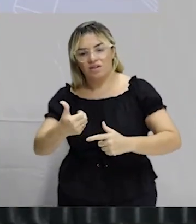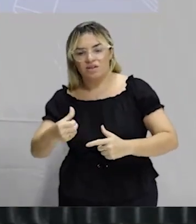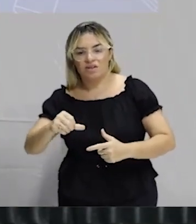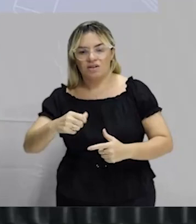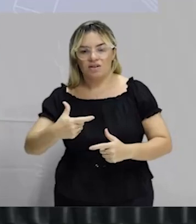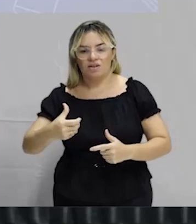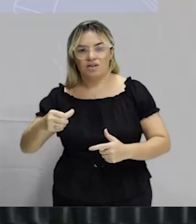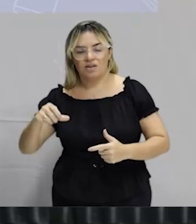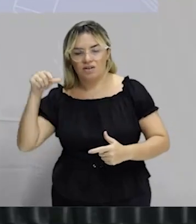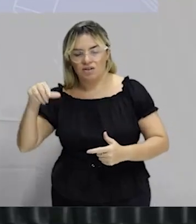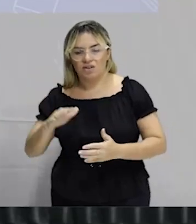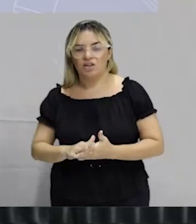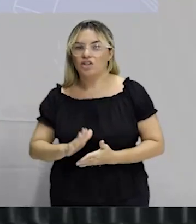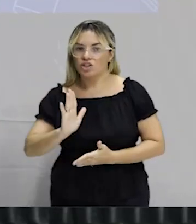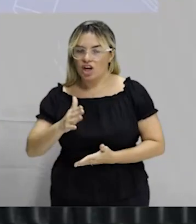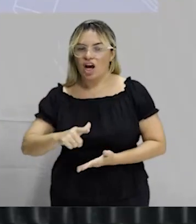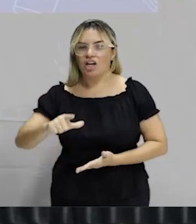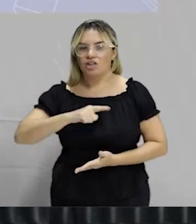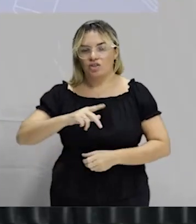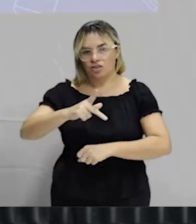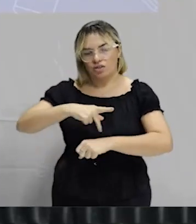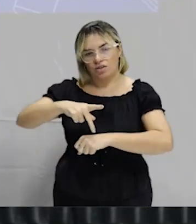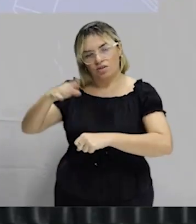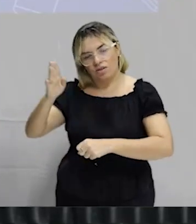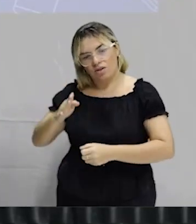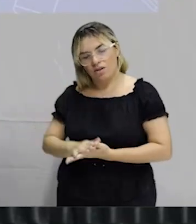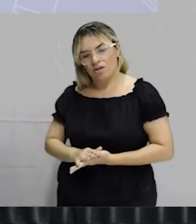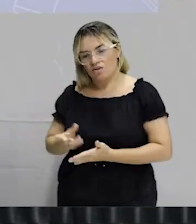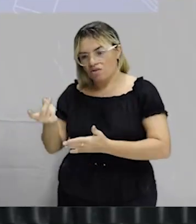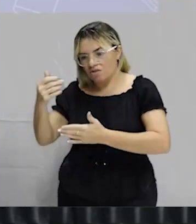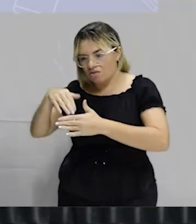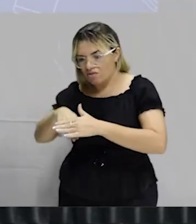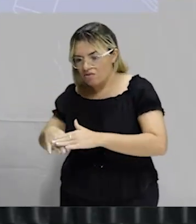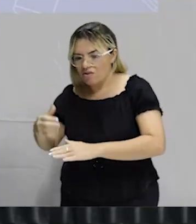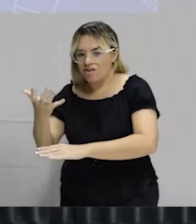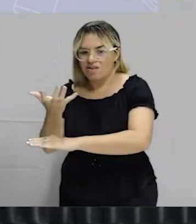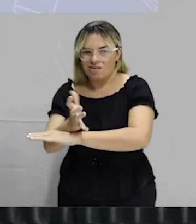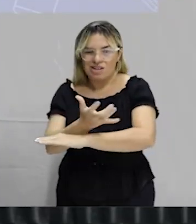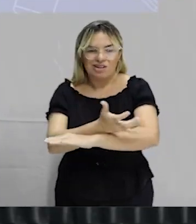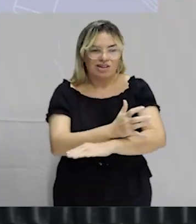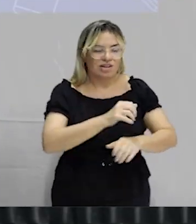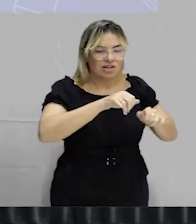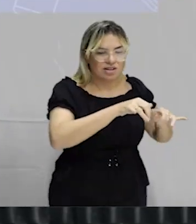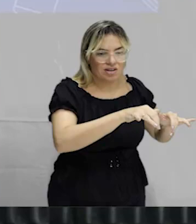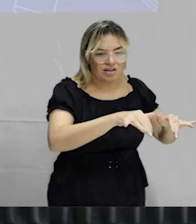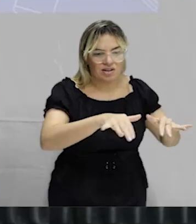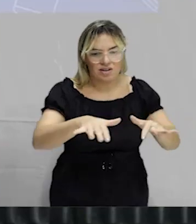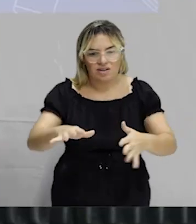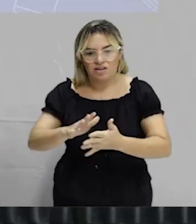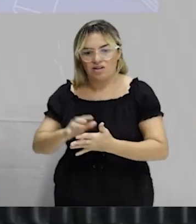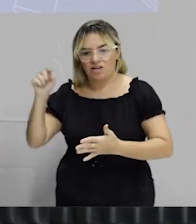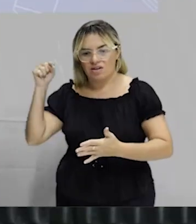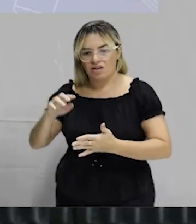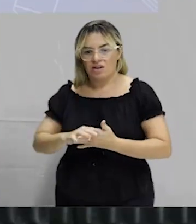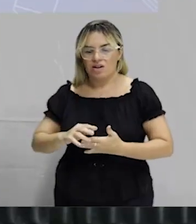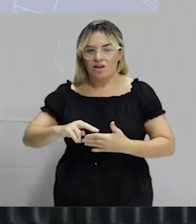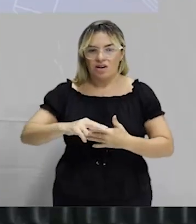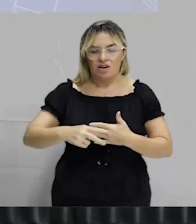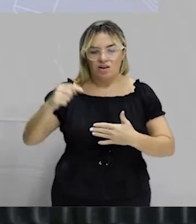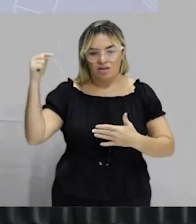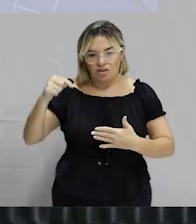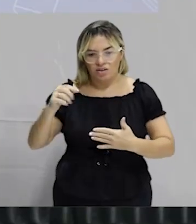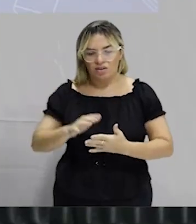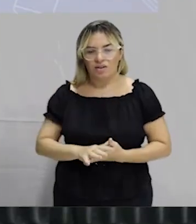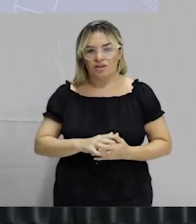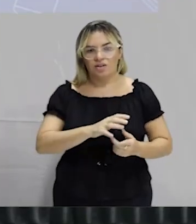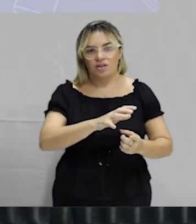em curso no Brasil. Com efeito, a produção máxima seria alcançada em 1933, quer dizer, eles